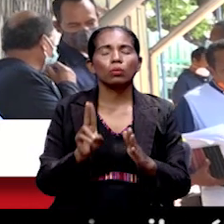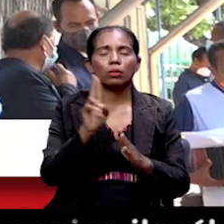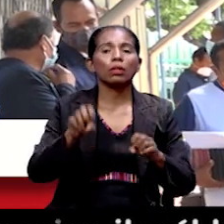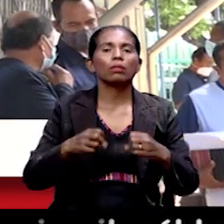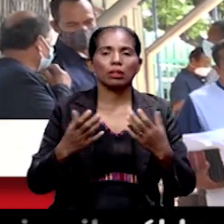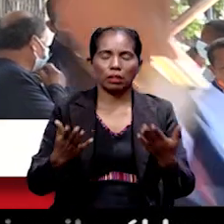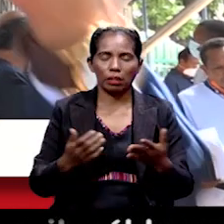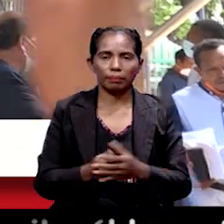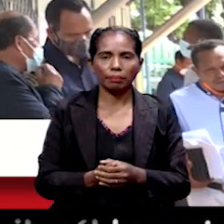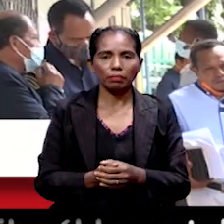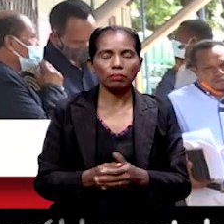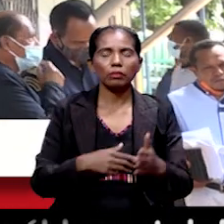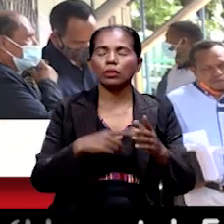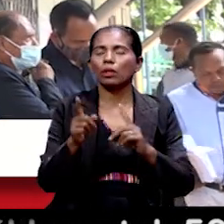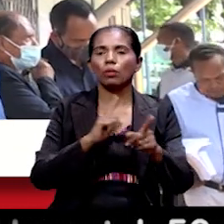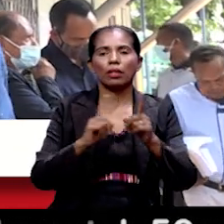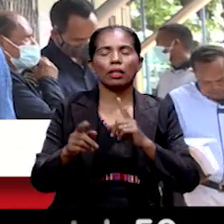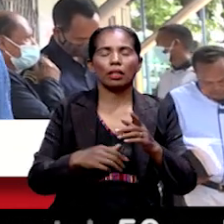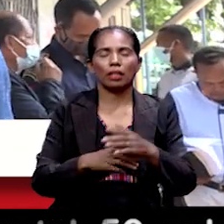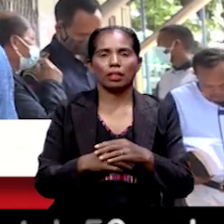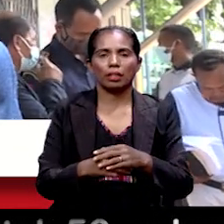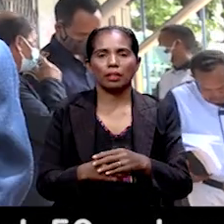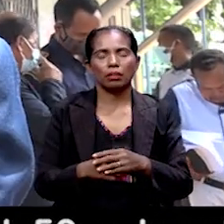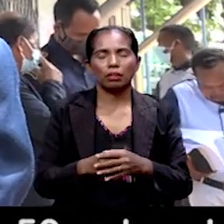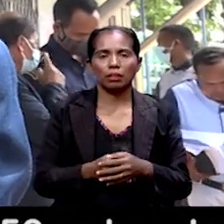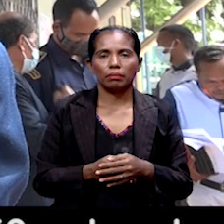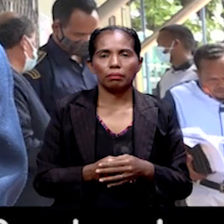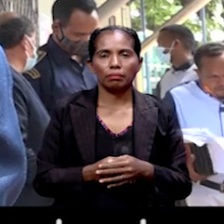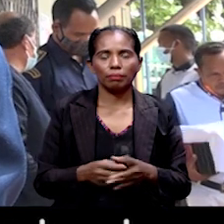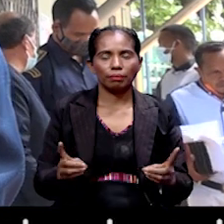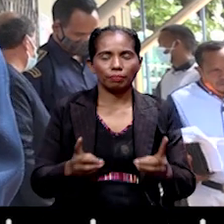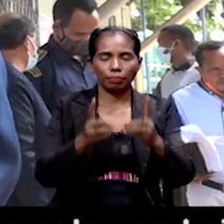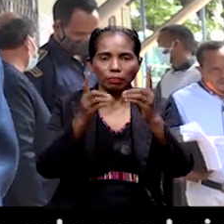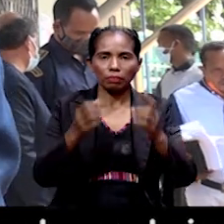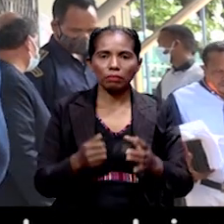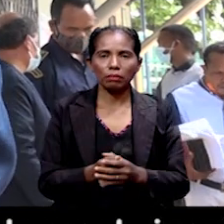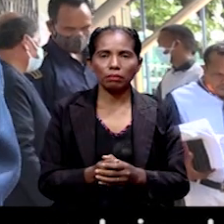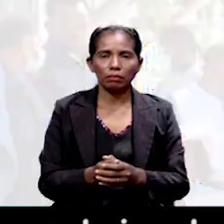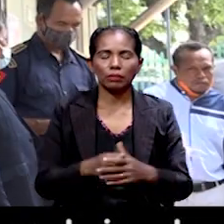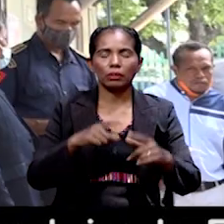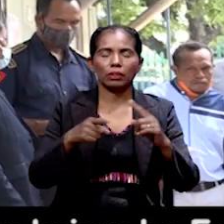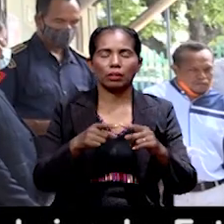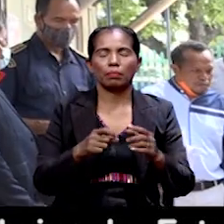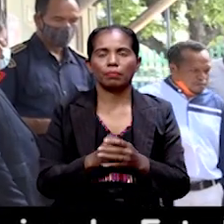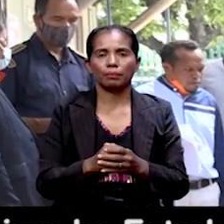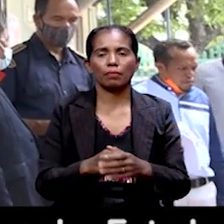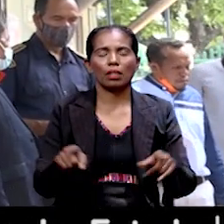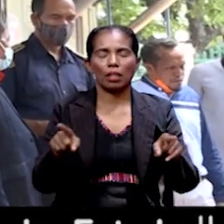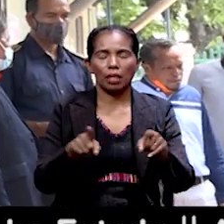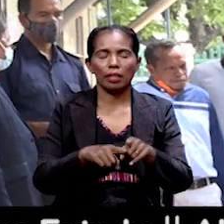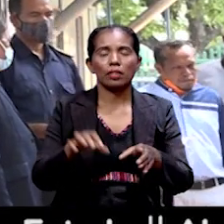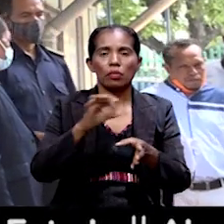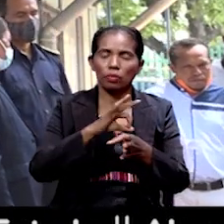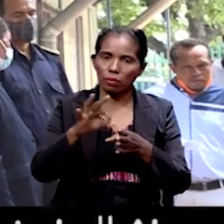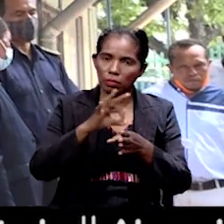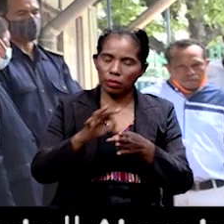sambe ida kolia deit hakiler deit musa uja hasuruni ka pahira maka uja. Hanya essa formação tem